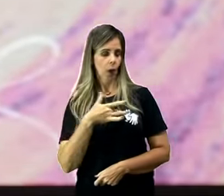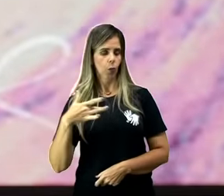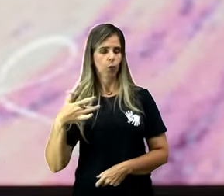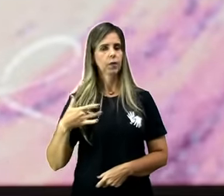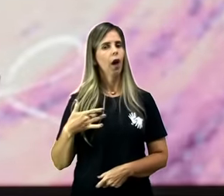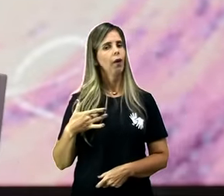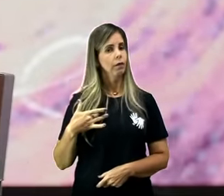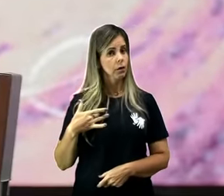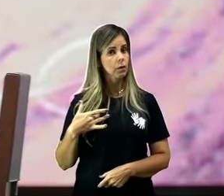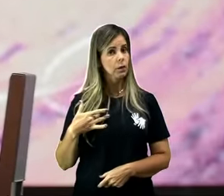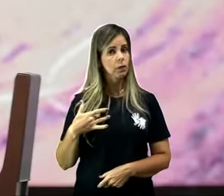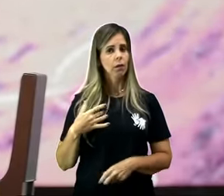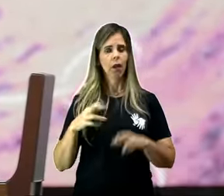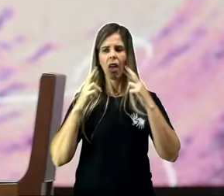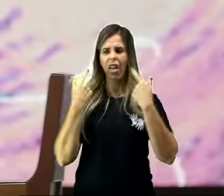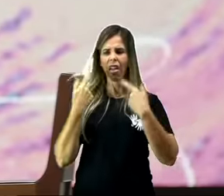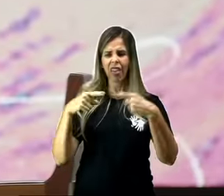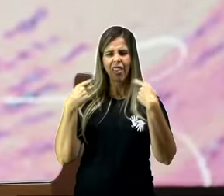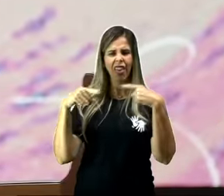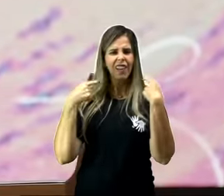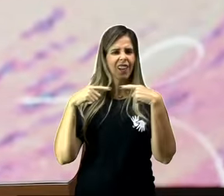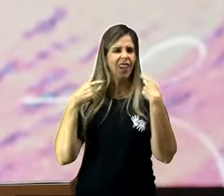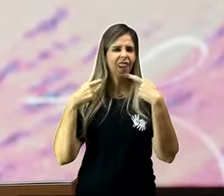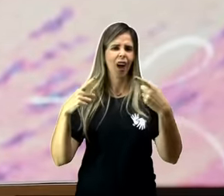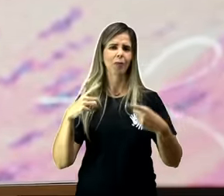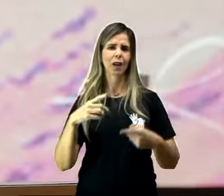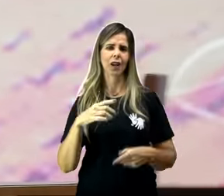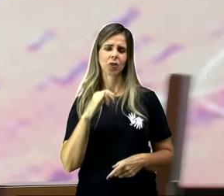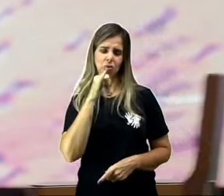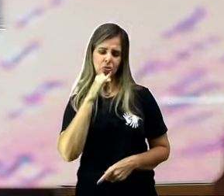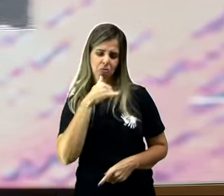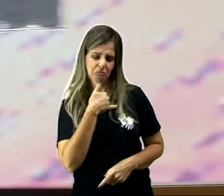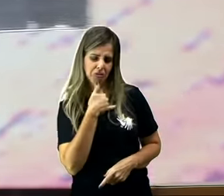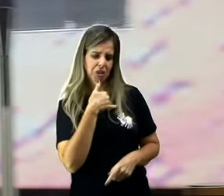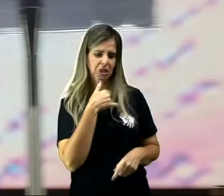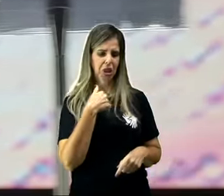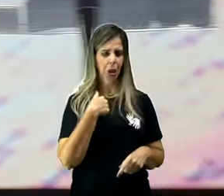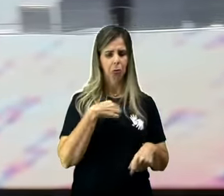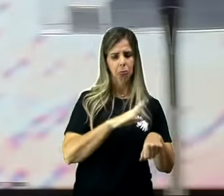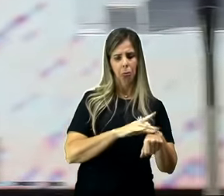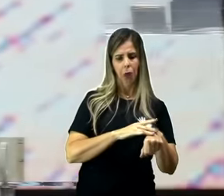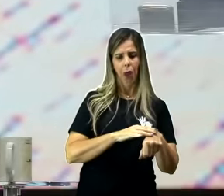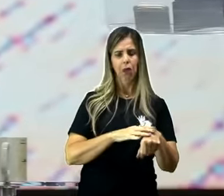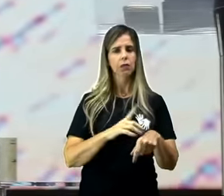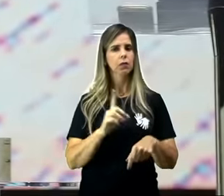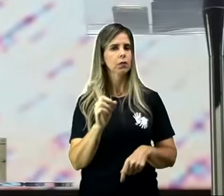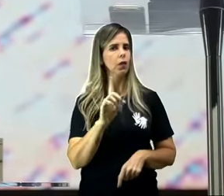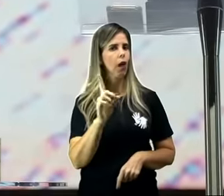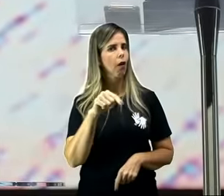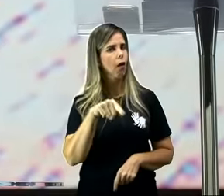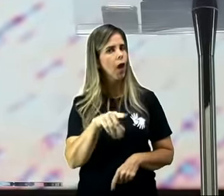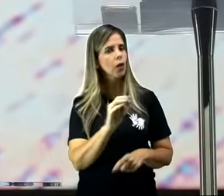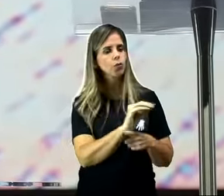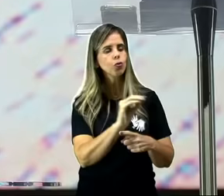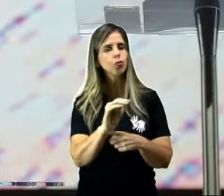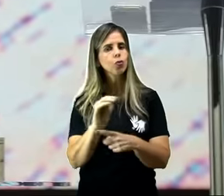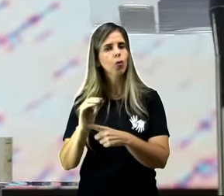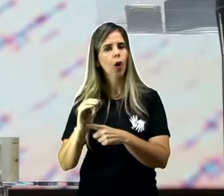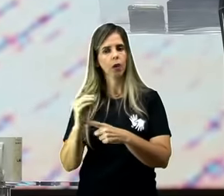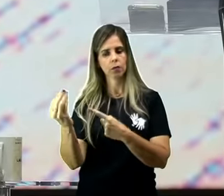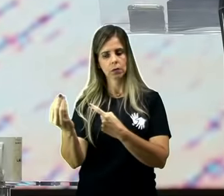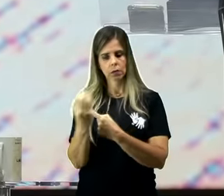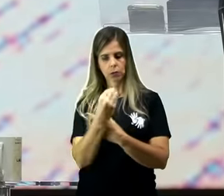vejo o Venâncio reclamando: ai, estou triste, ai, estou doente. Está se cuidando. Né? Ele se inspira em quem? Em